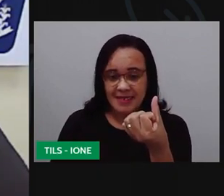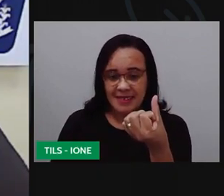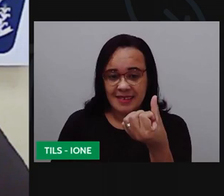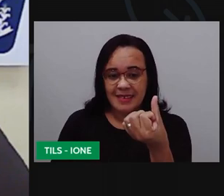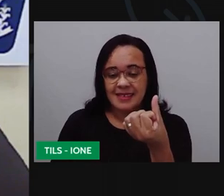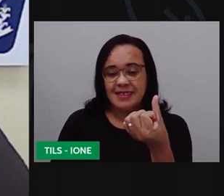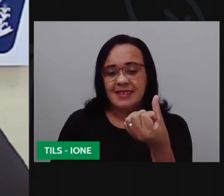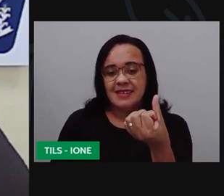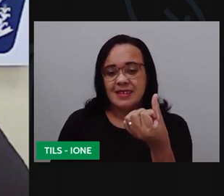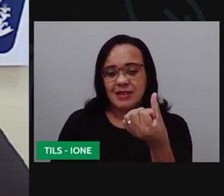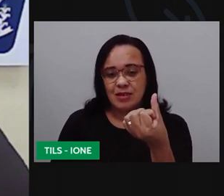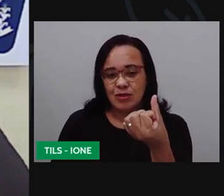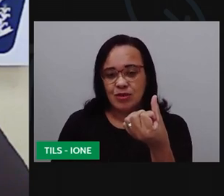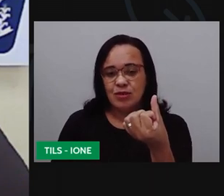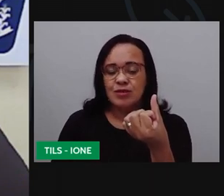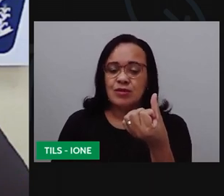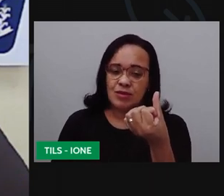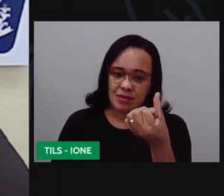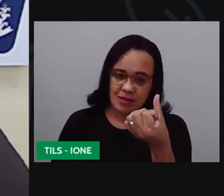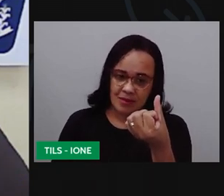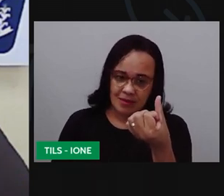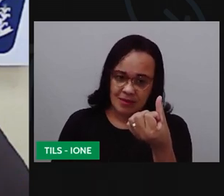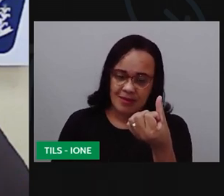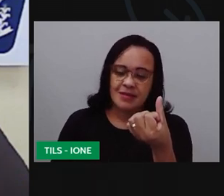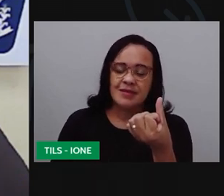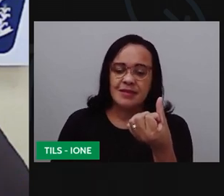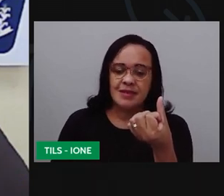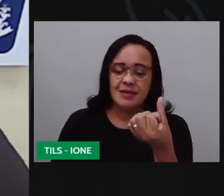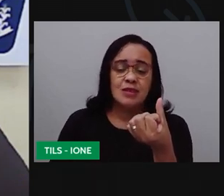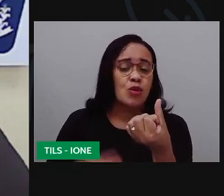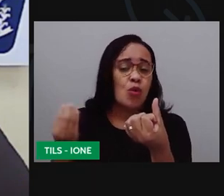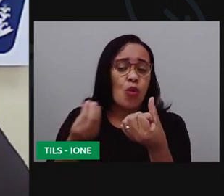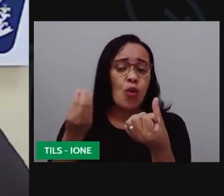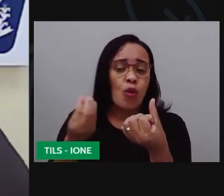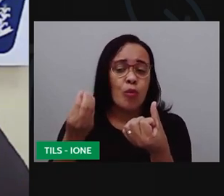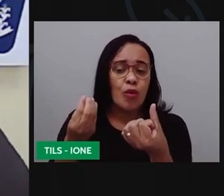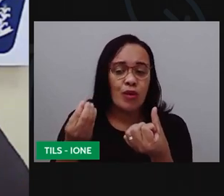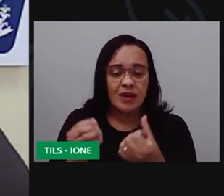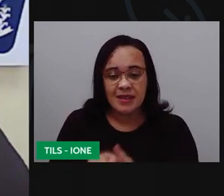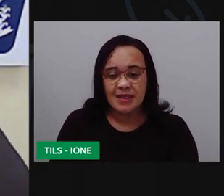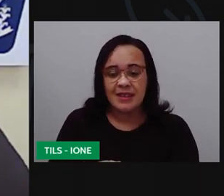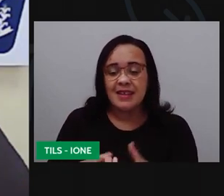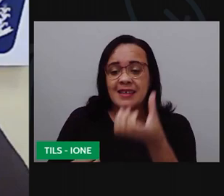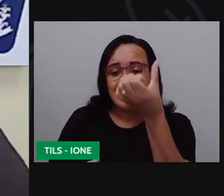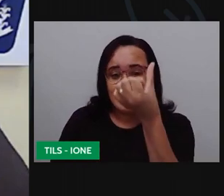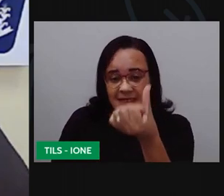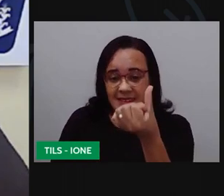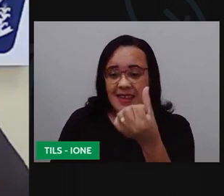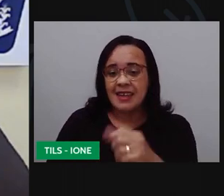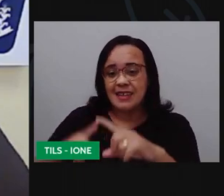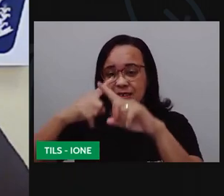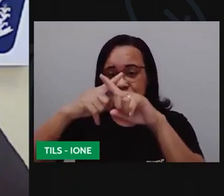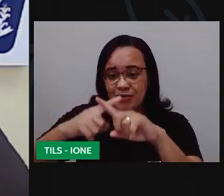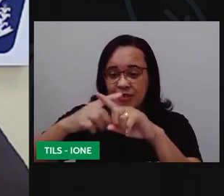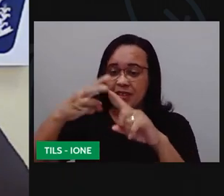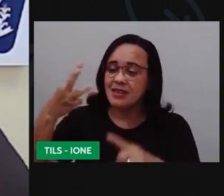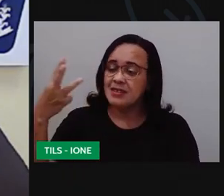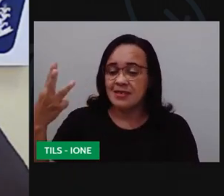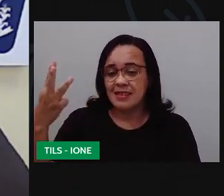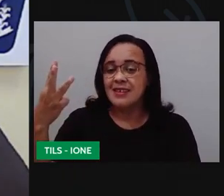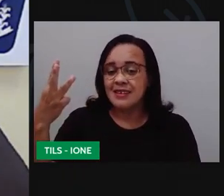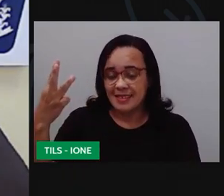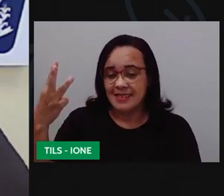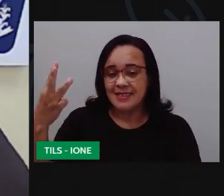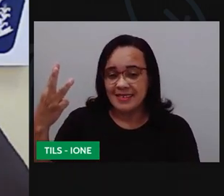quanto? 6, 7, 8, 9, assim? Não. 6 vezes 3, por quê?